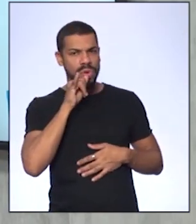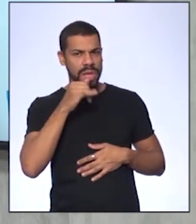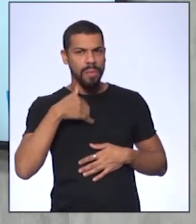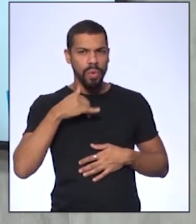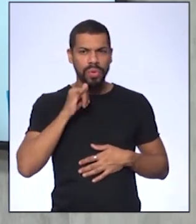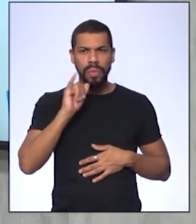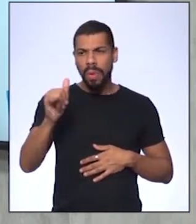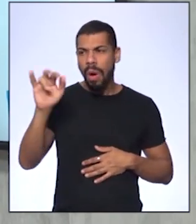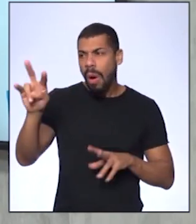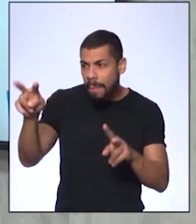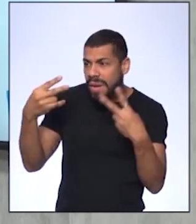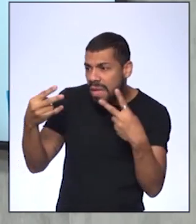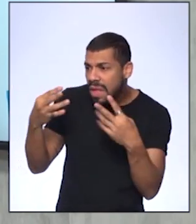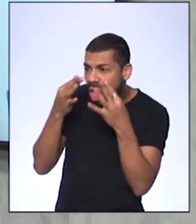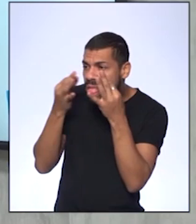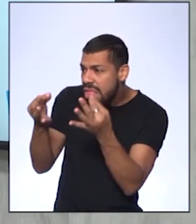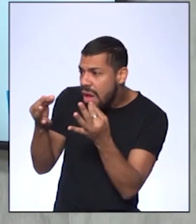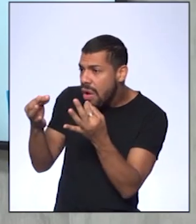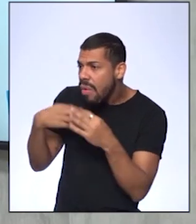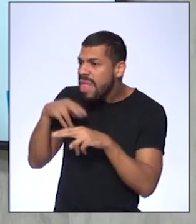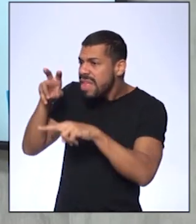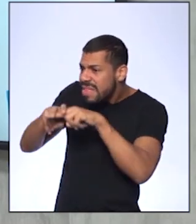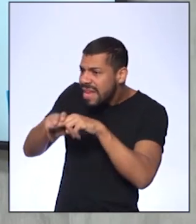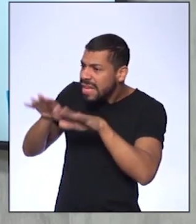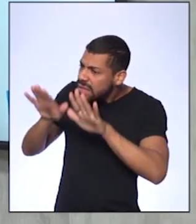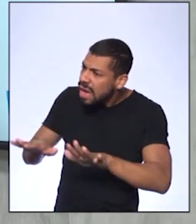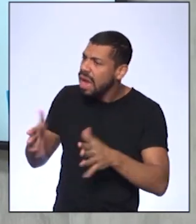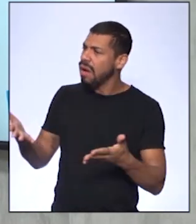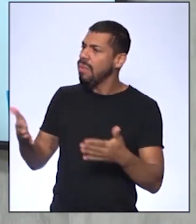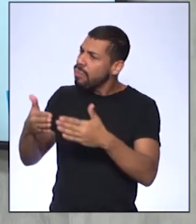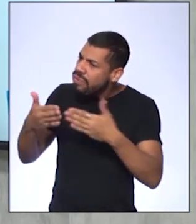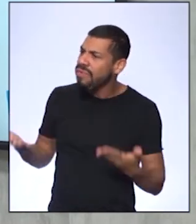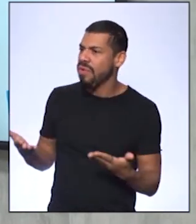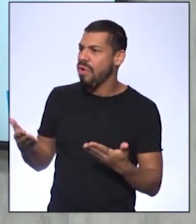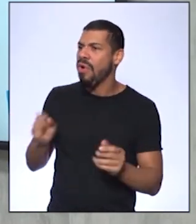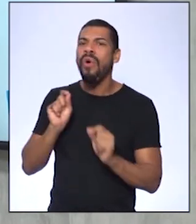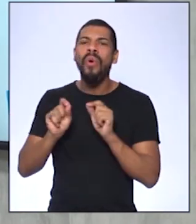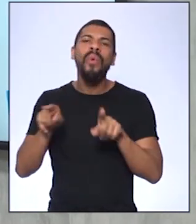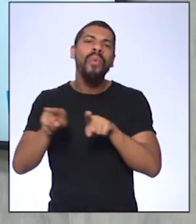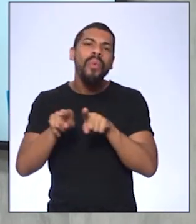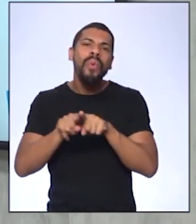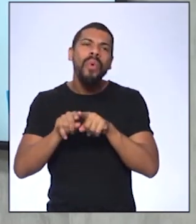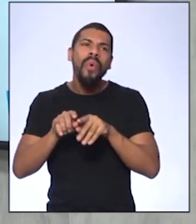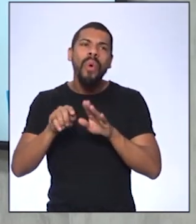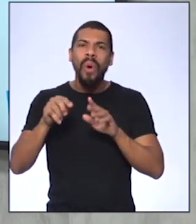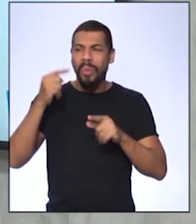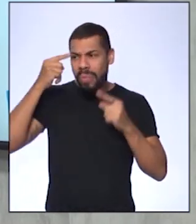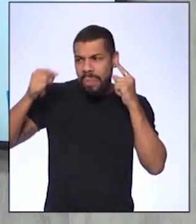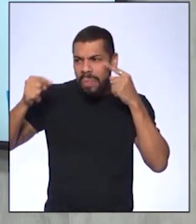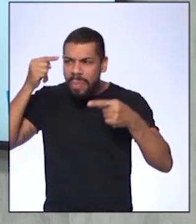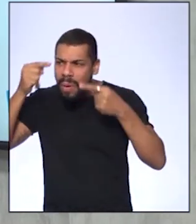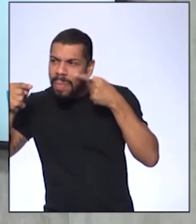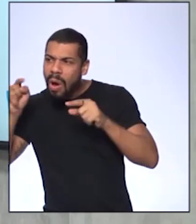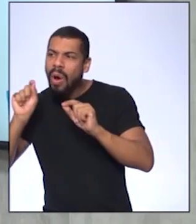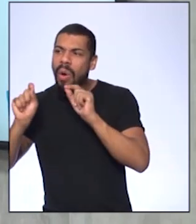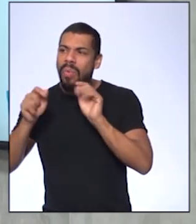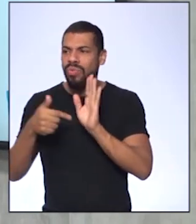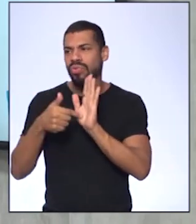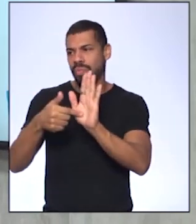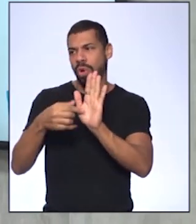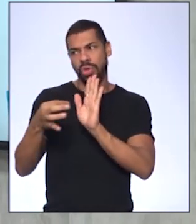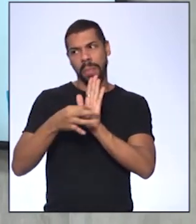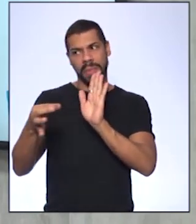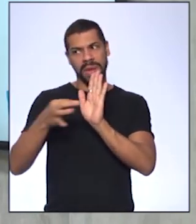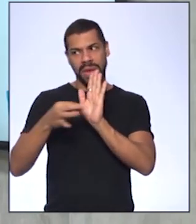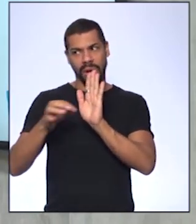digo, olha para mim, presta atenção, senta direito, percebeu? Esses comandos, eles não revelam